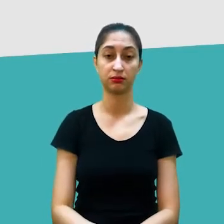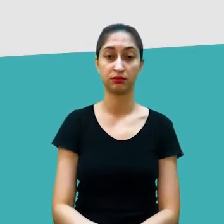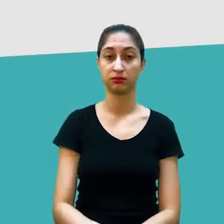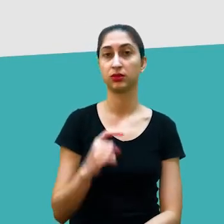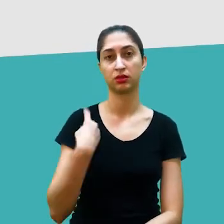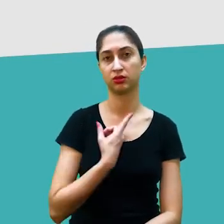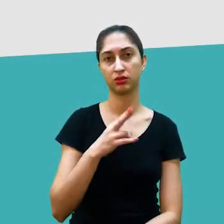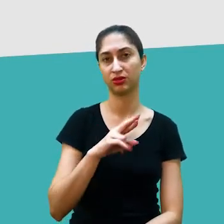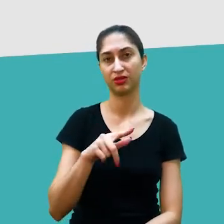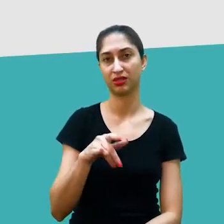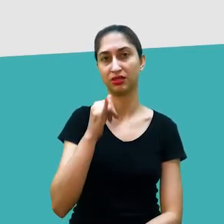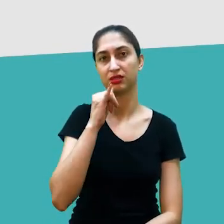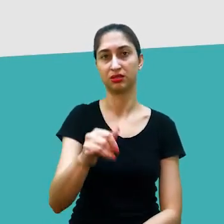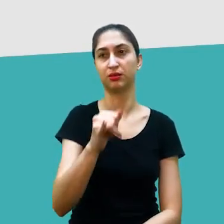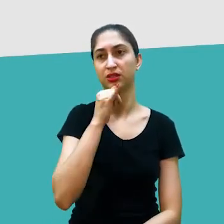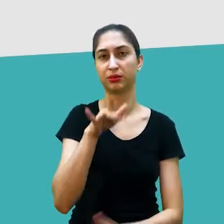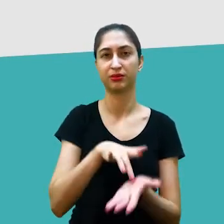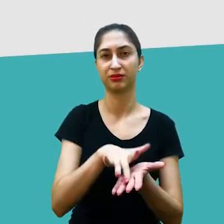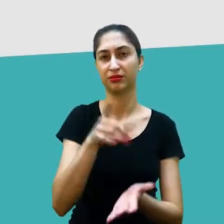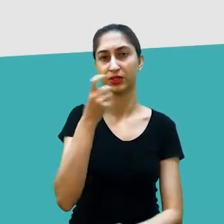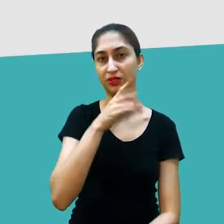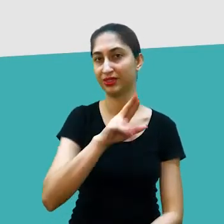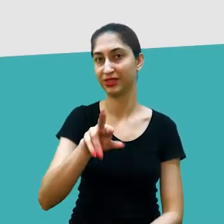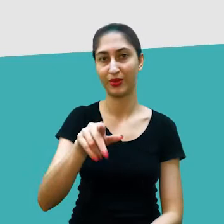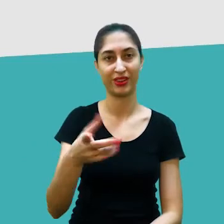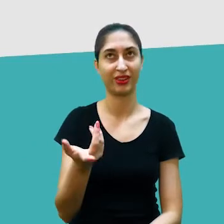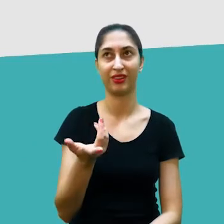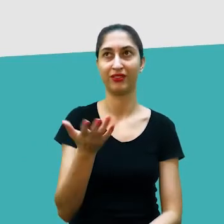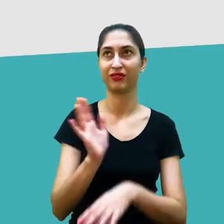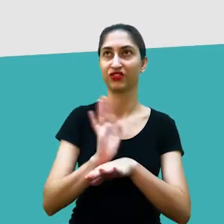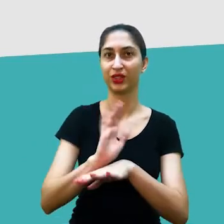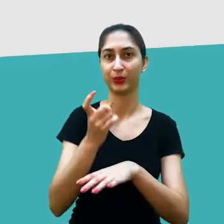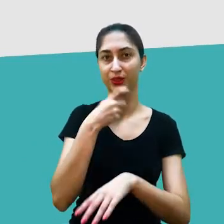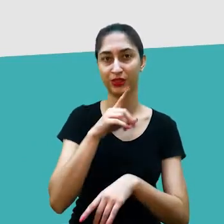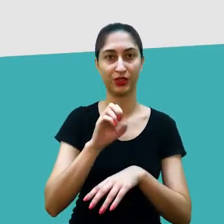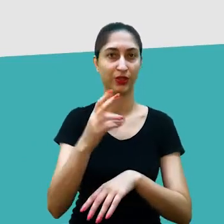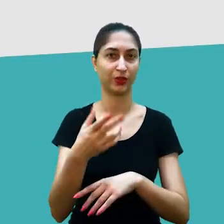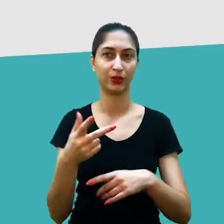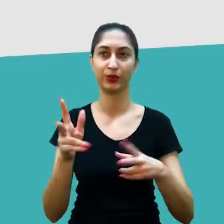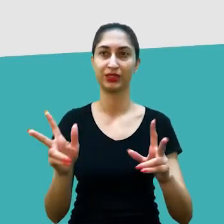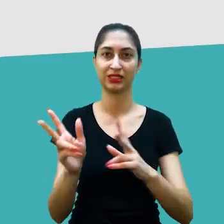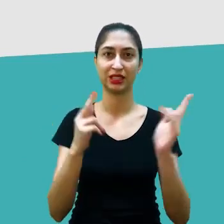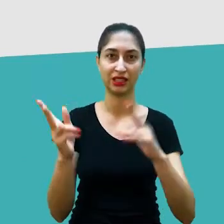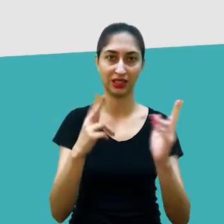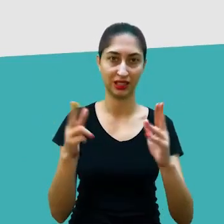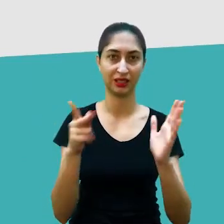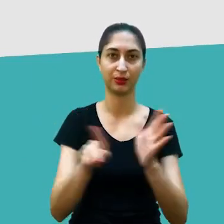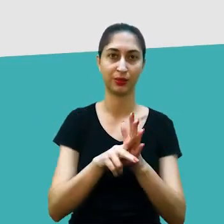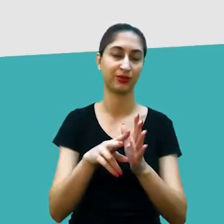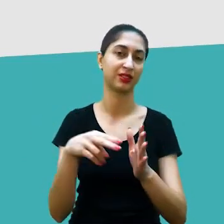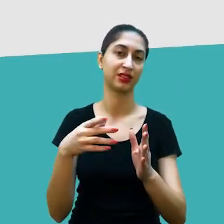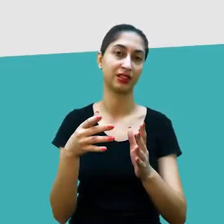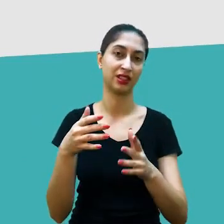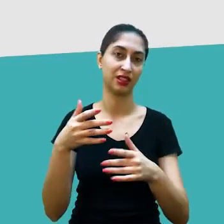estamos falando de um cenário fictício, a gente não está dentro de um filme de ficção ou de um seriado catastrófico da Netflix, a gente está